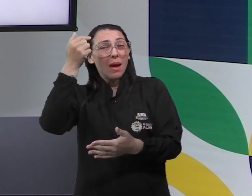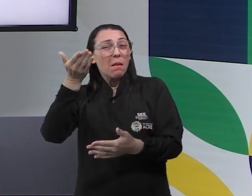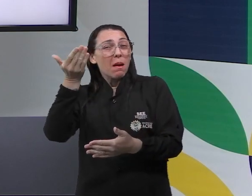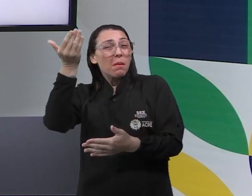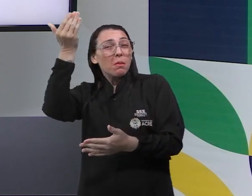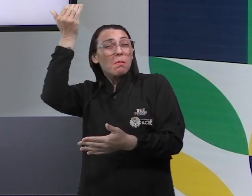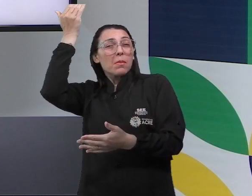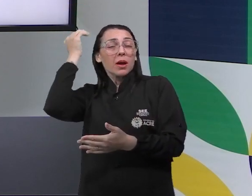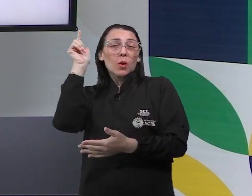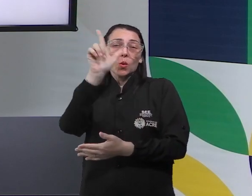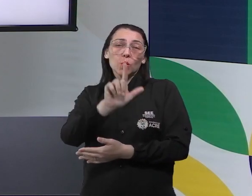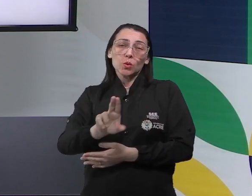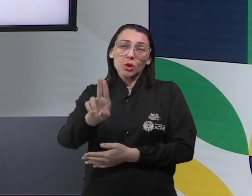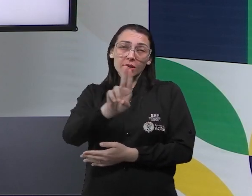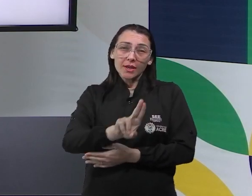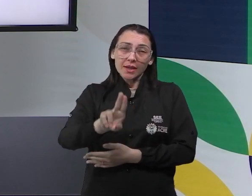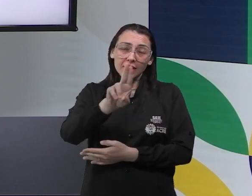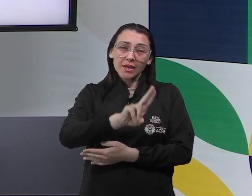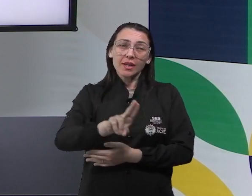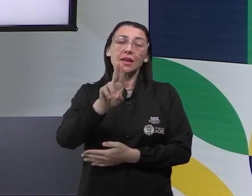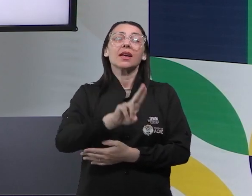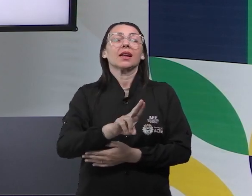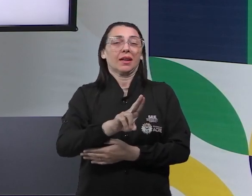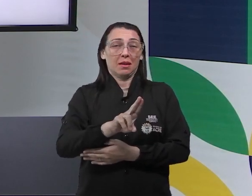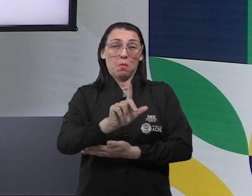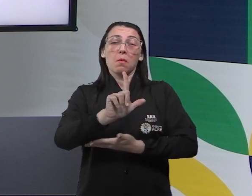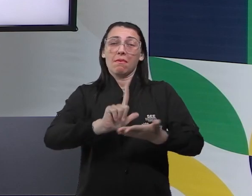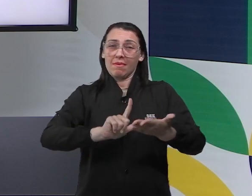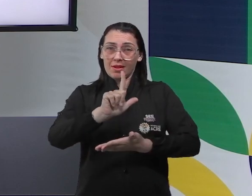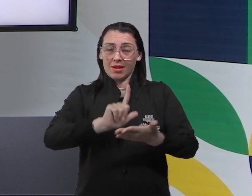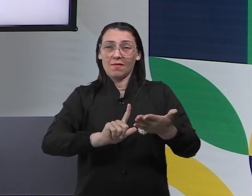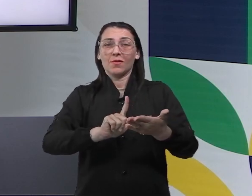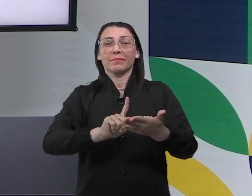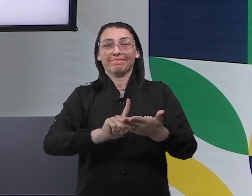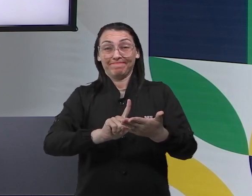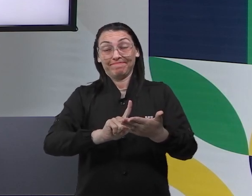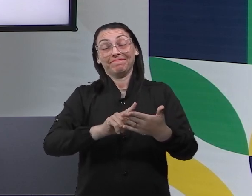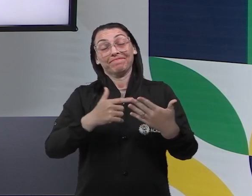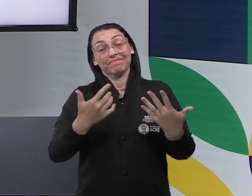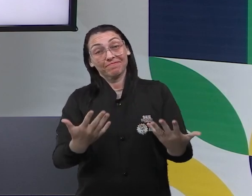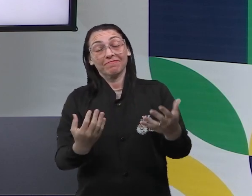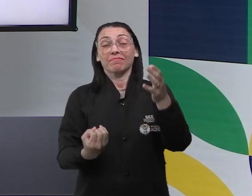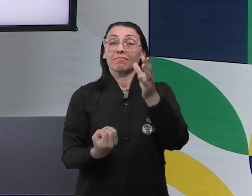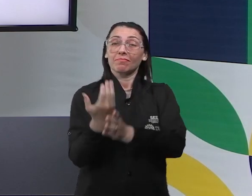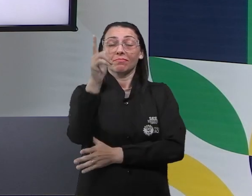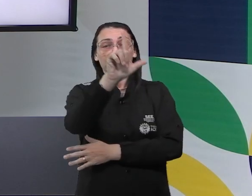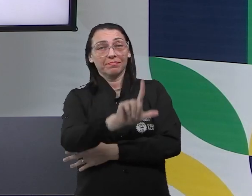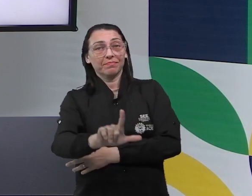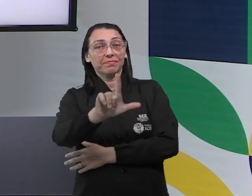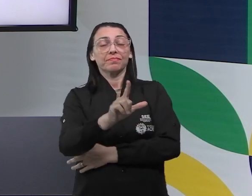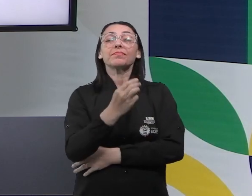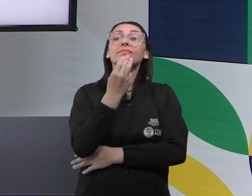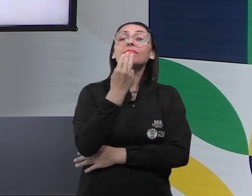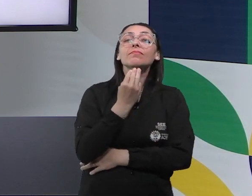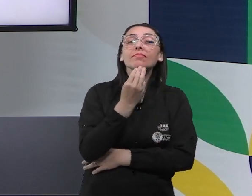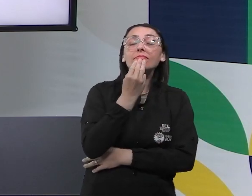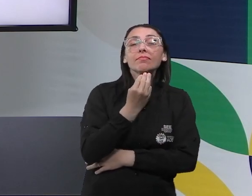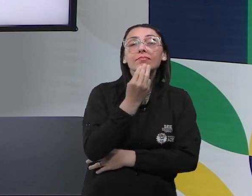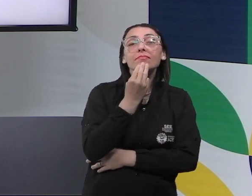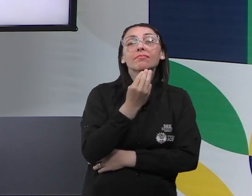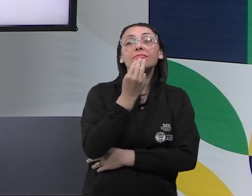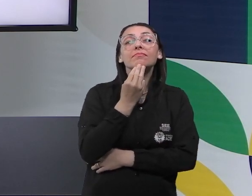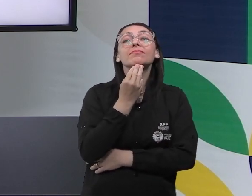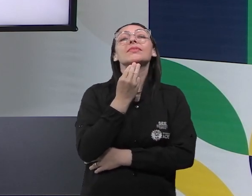linguagem que ele utiliza para compor a obra. A produção literária do Machado de Assis, ela